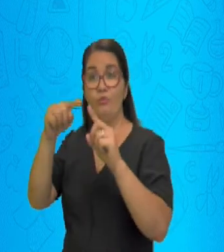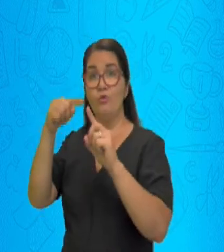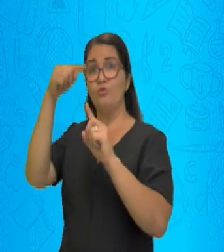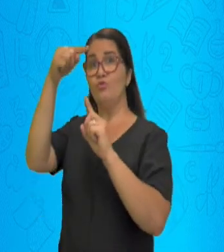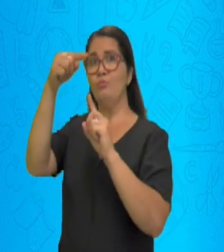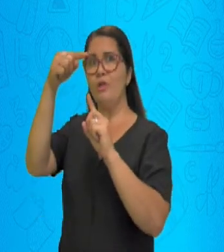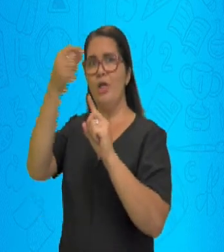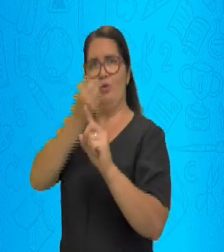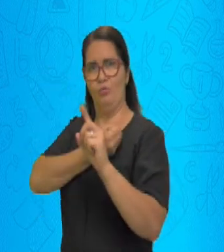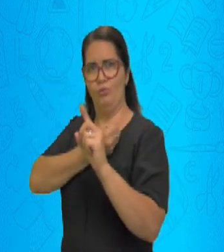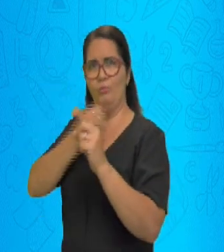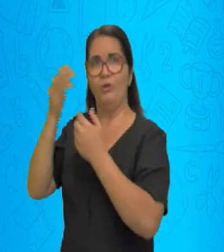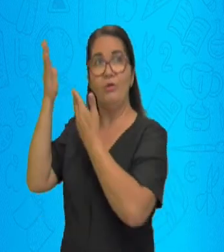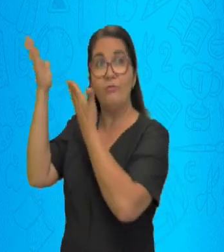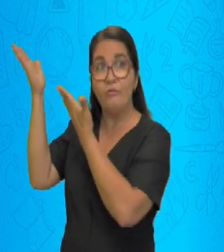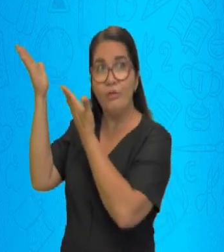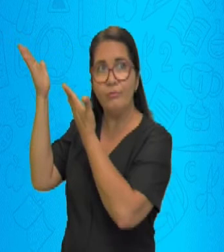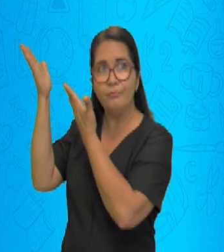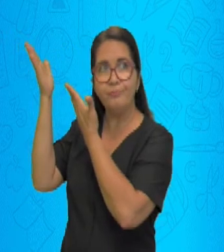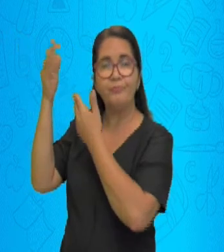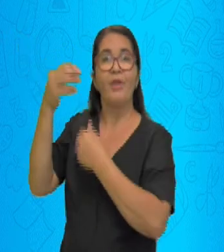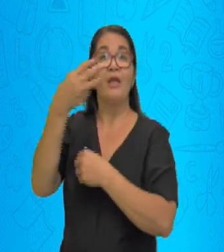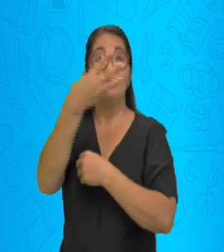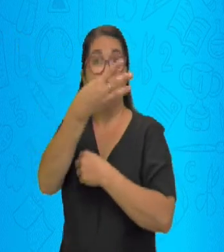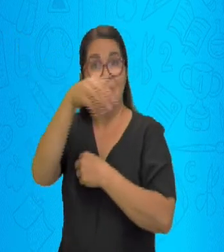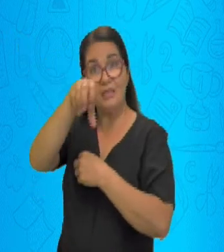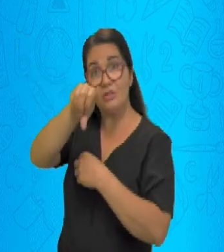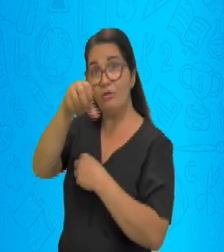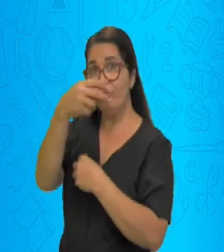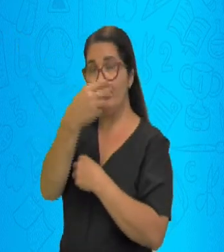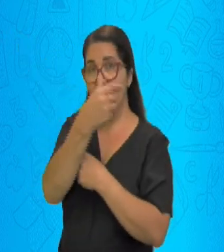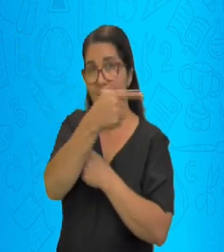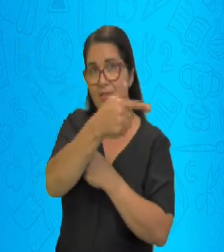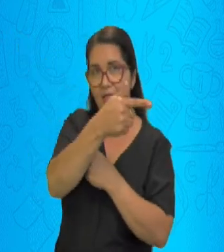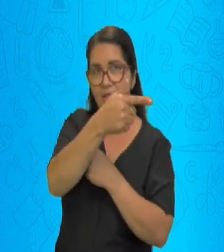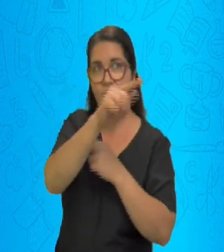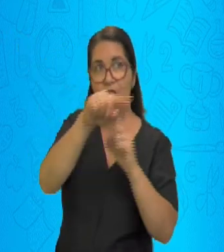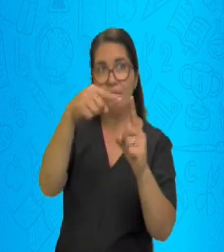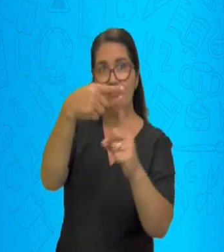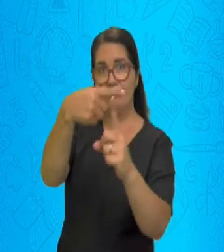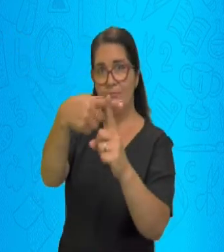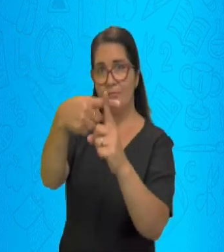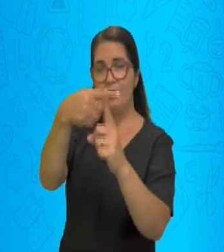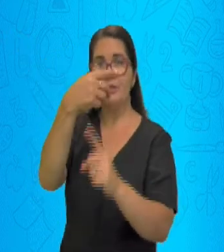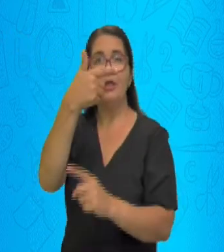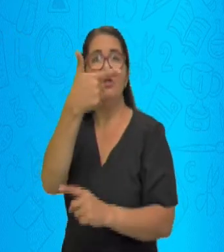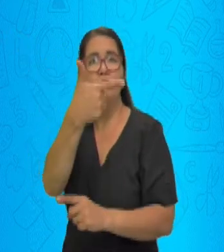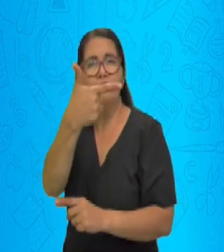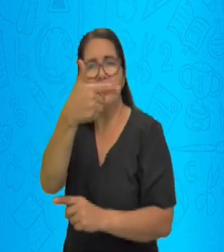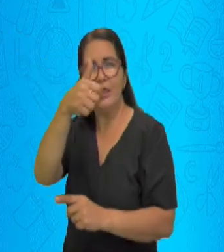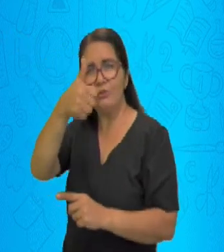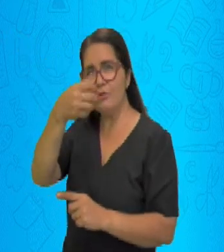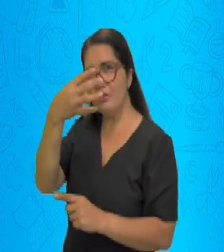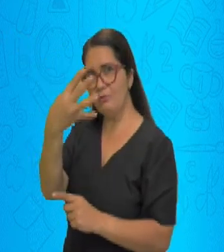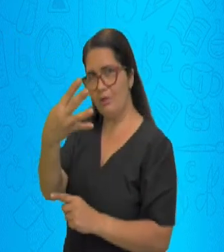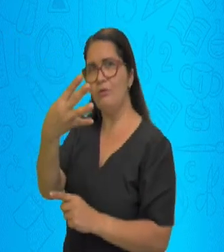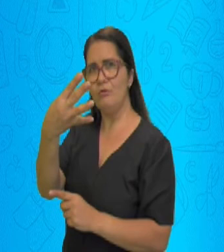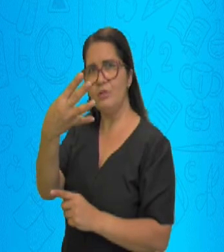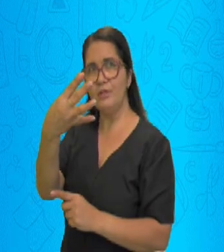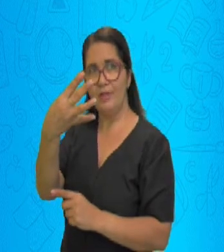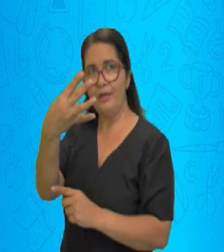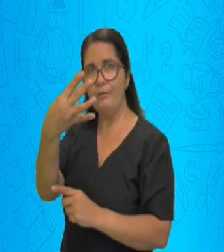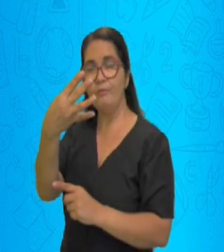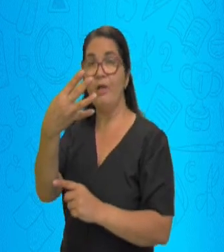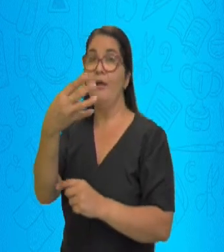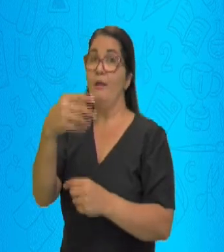aqui 397 mais 214. Qual é o primeiro passo? Fazer a armação.